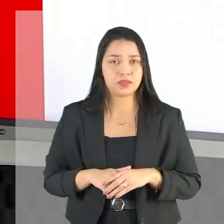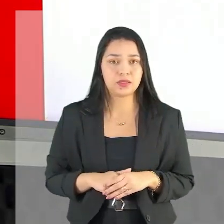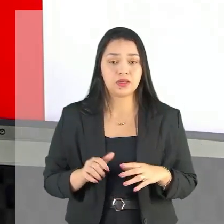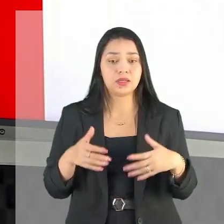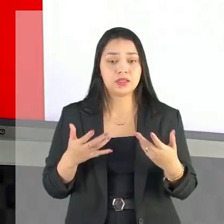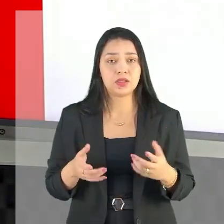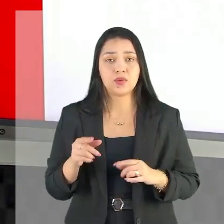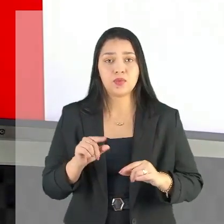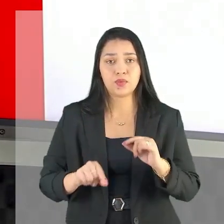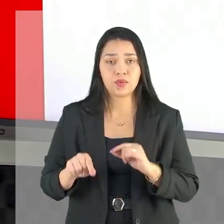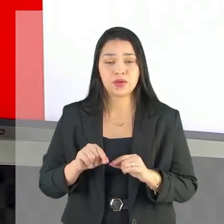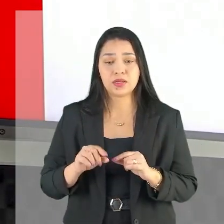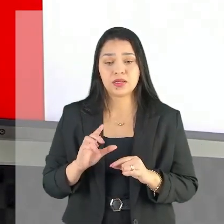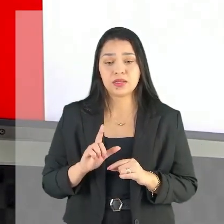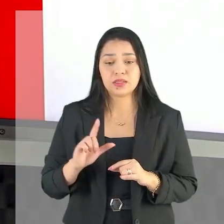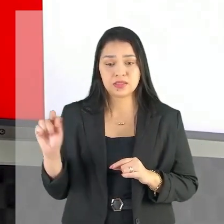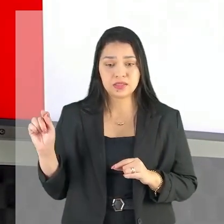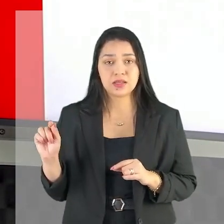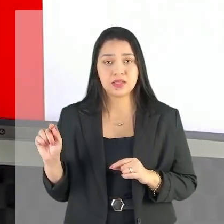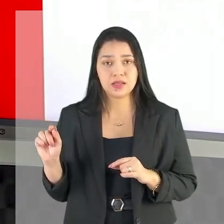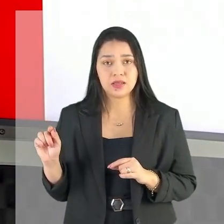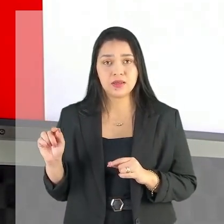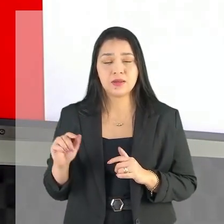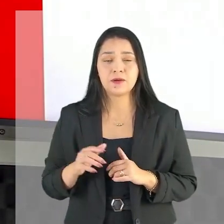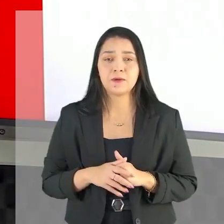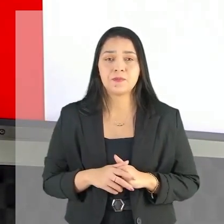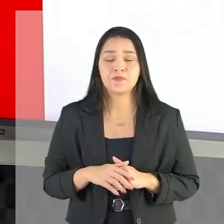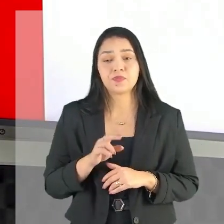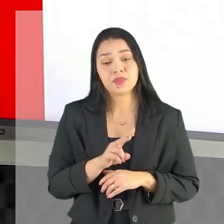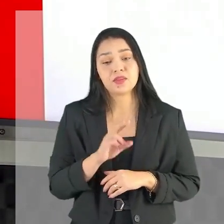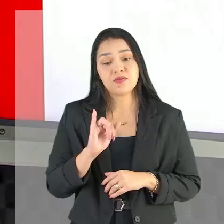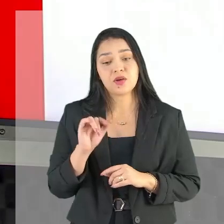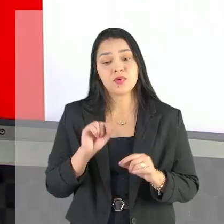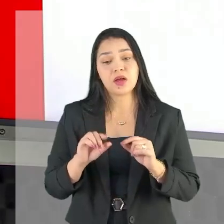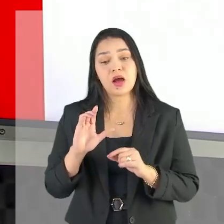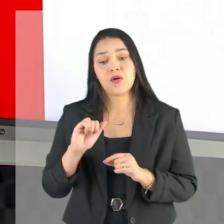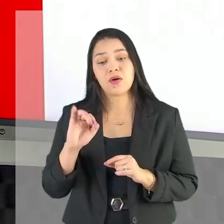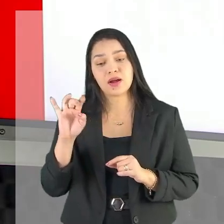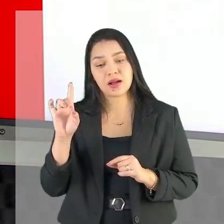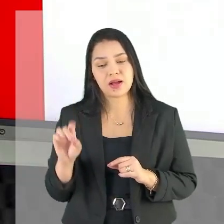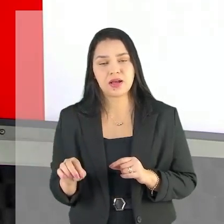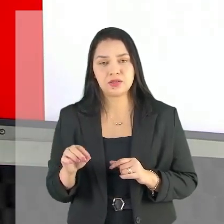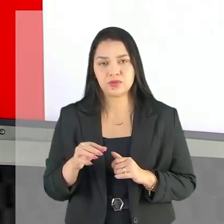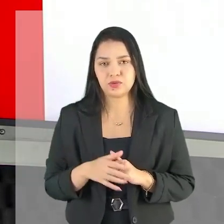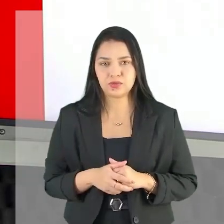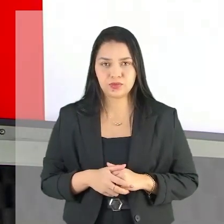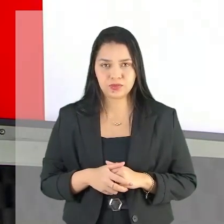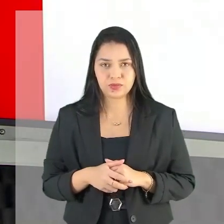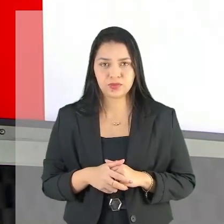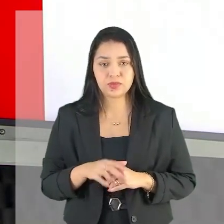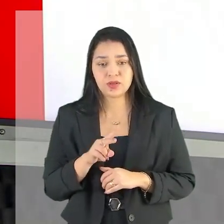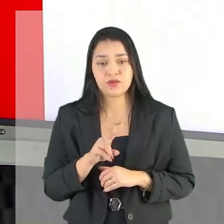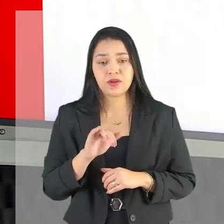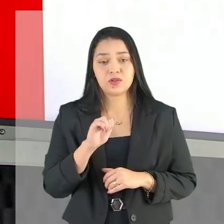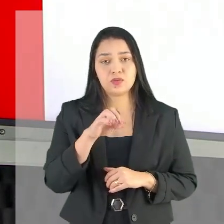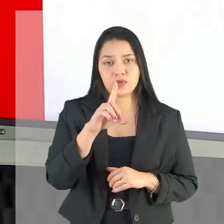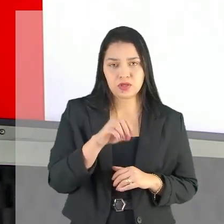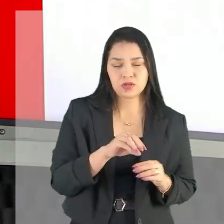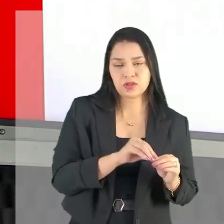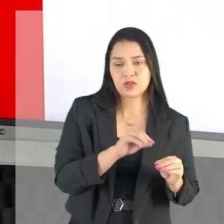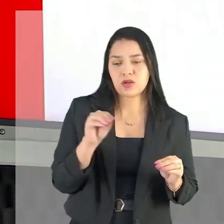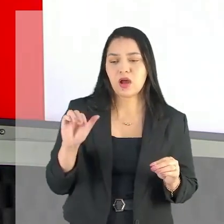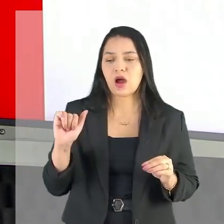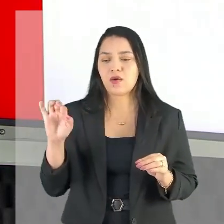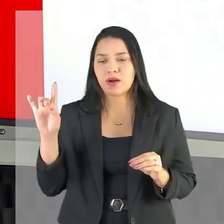o elétron sai justamente do ânodo e vai em direção ao cátodo. O elétron vai do ânodo